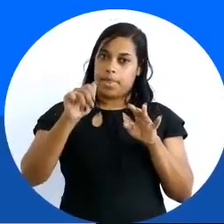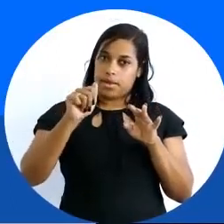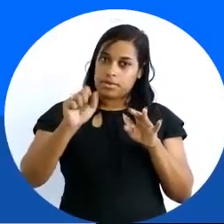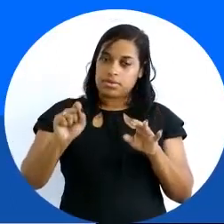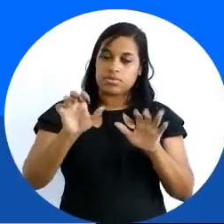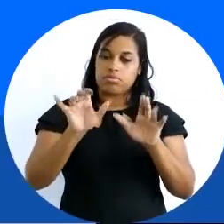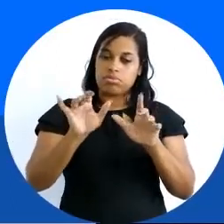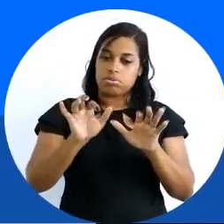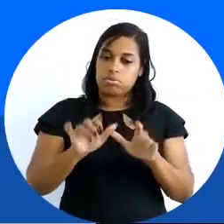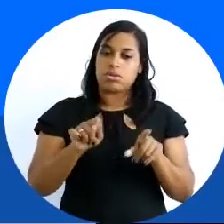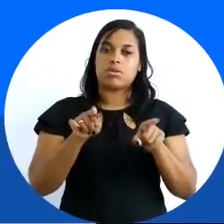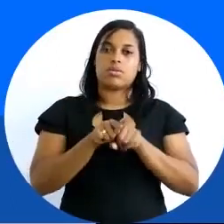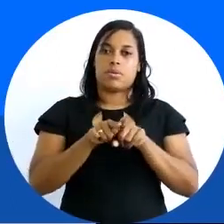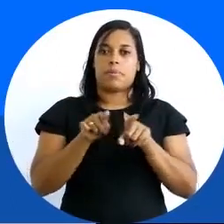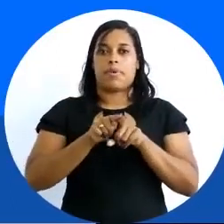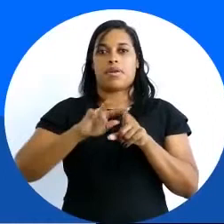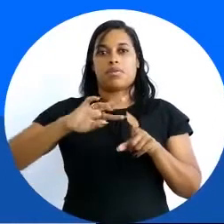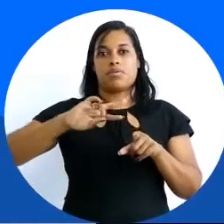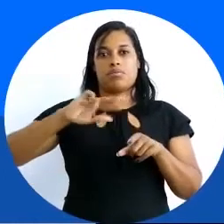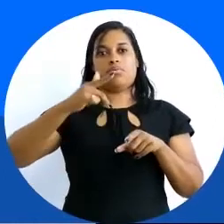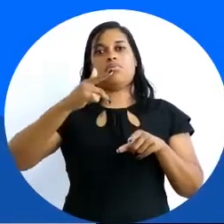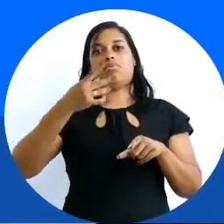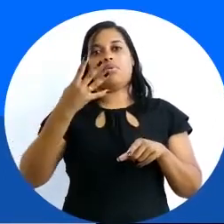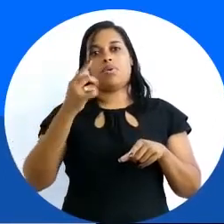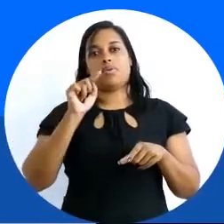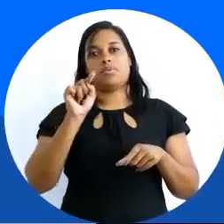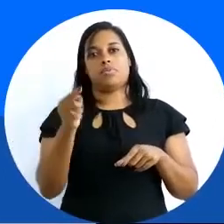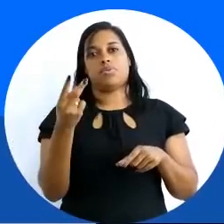escritórios no subcapítulo